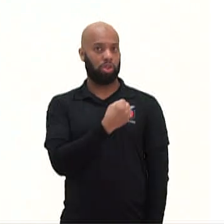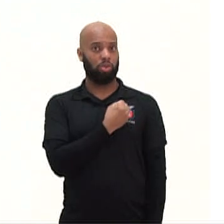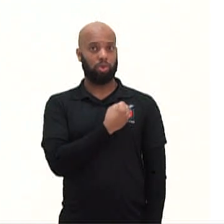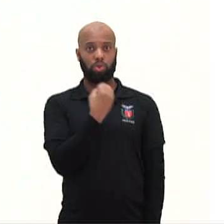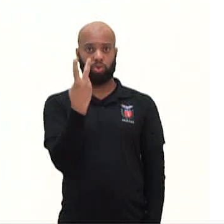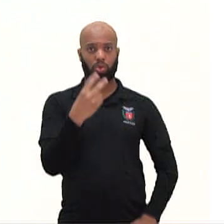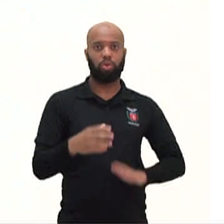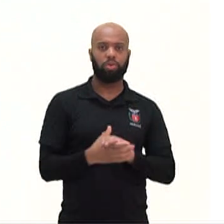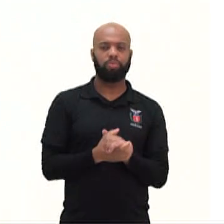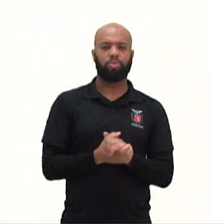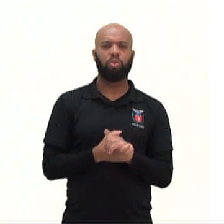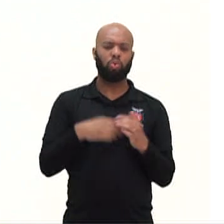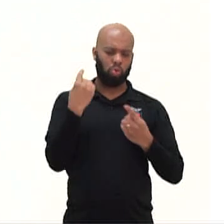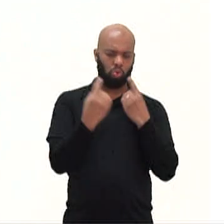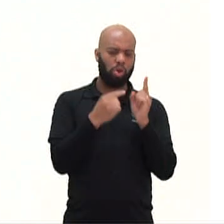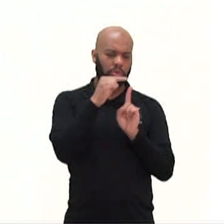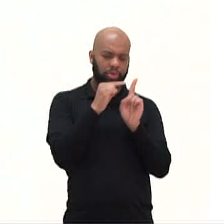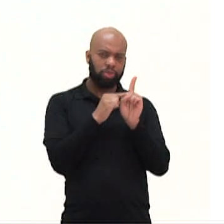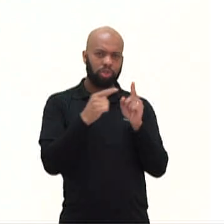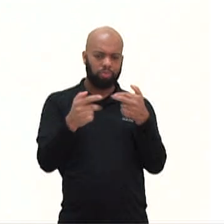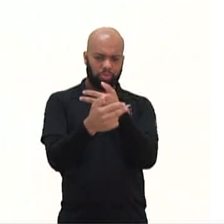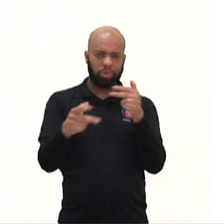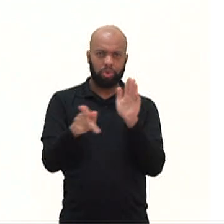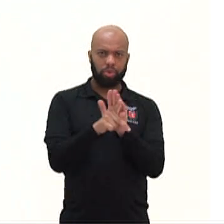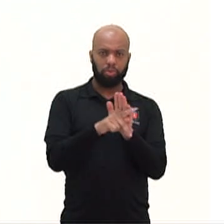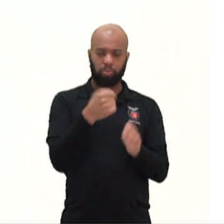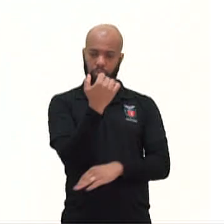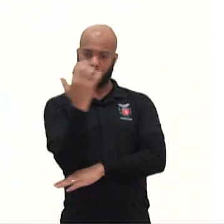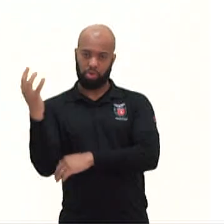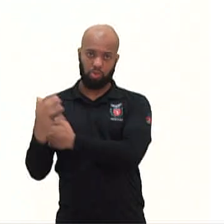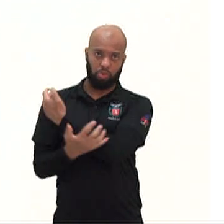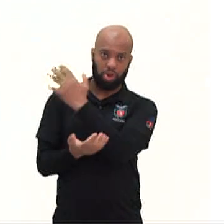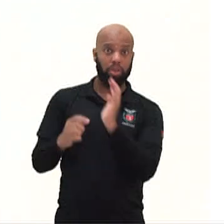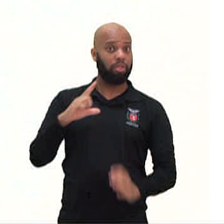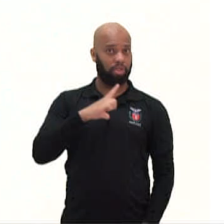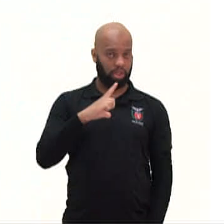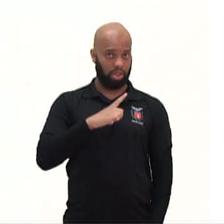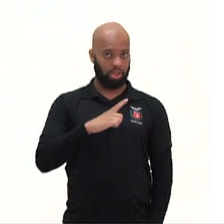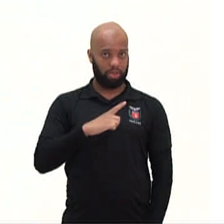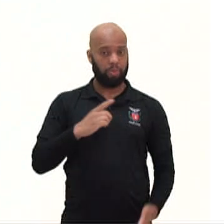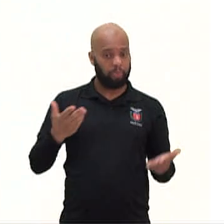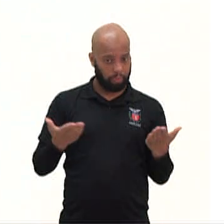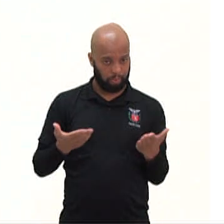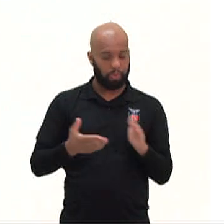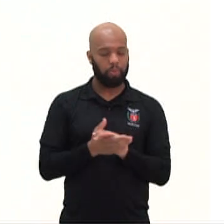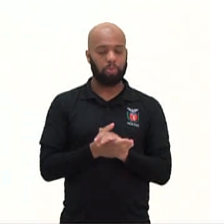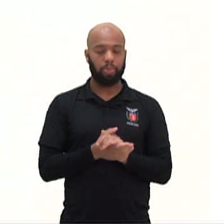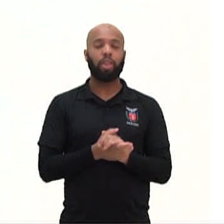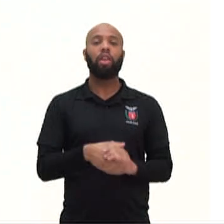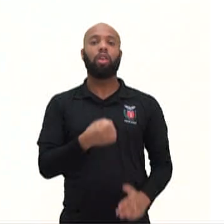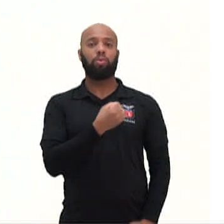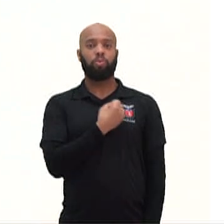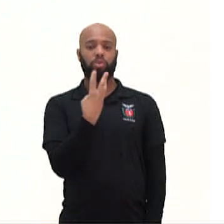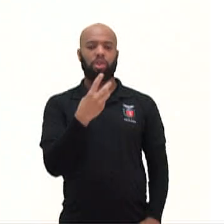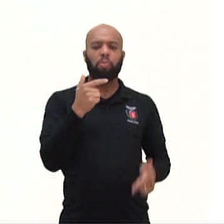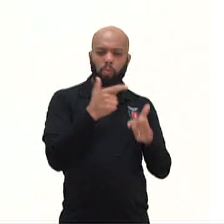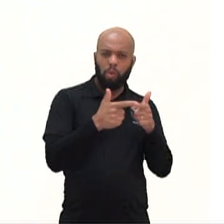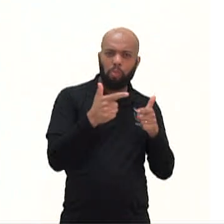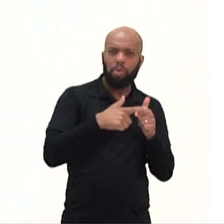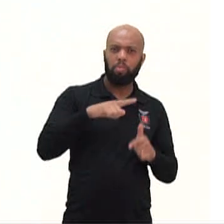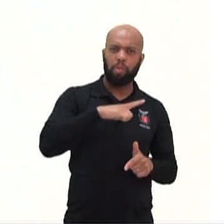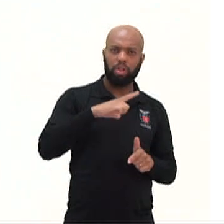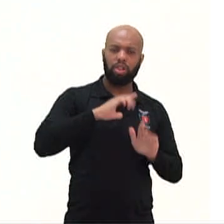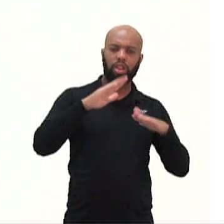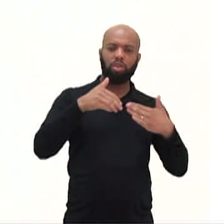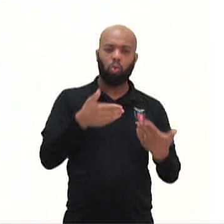os tipos de recursos naturais existentes? Número 3, quais os problemas enfrentados na utilização